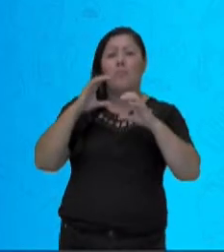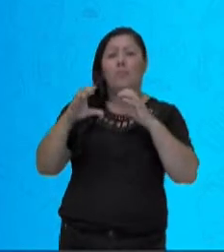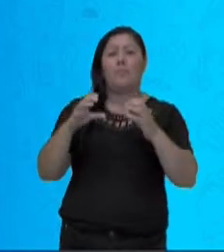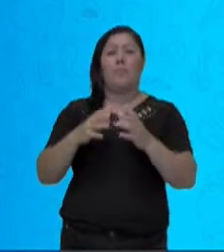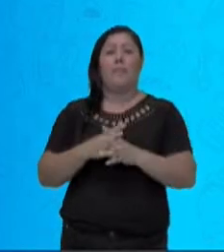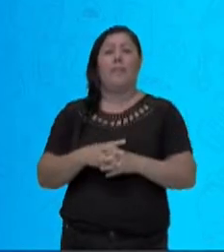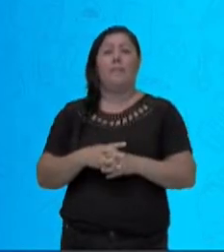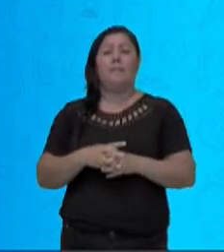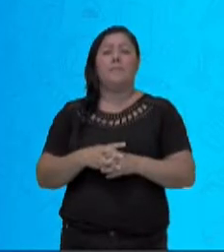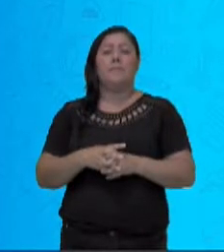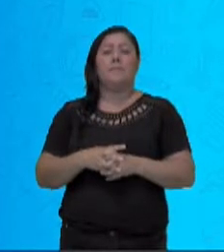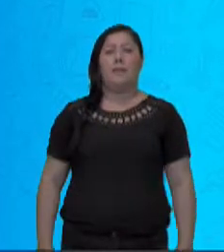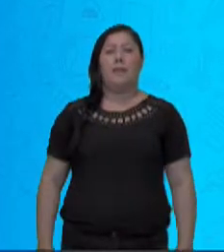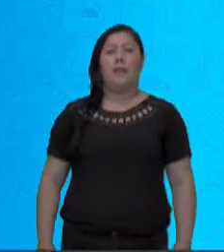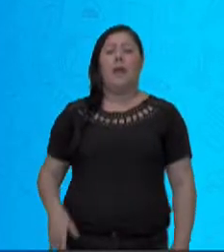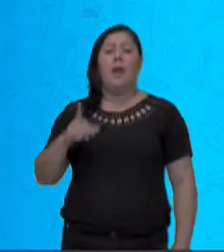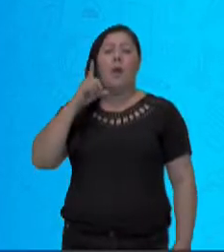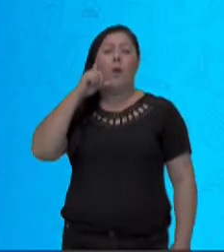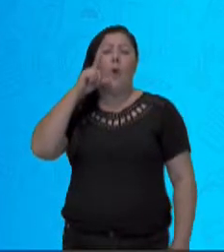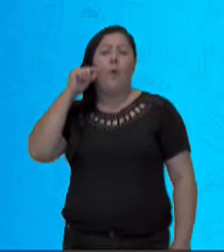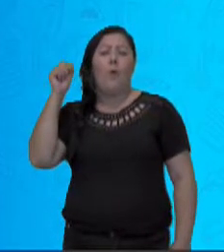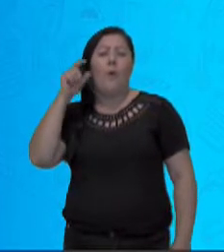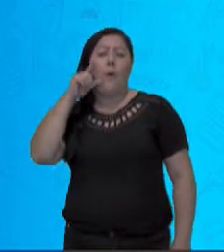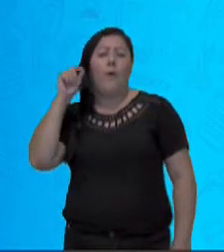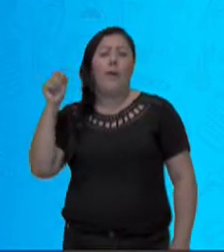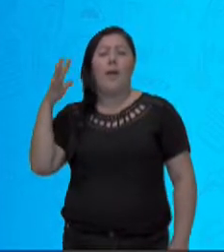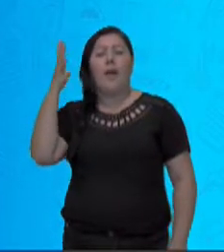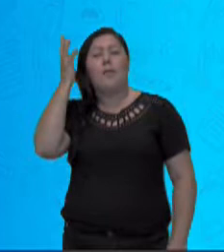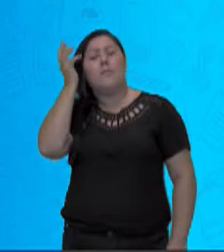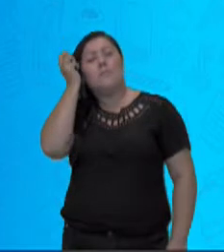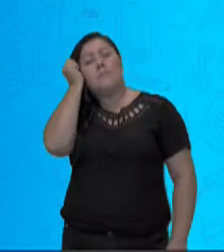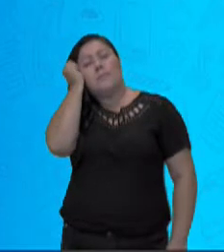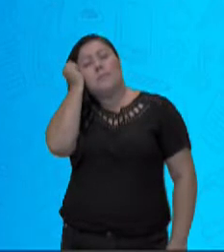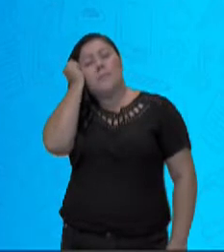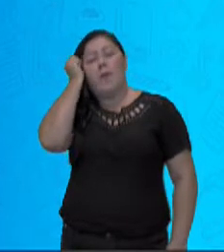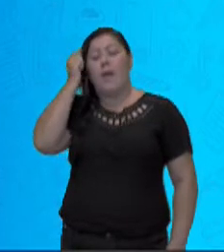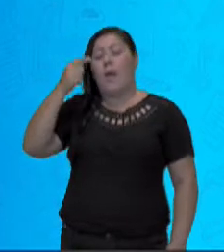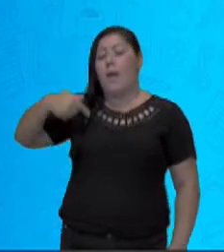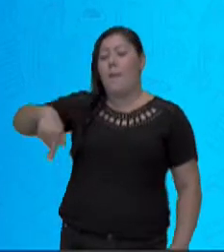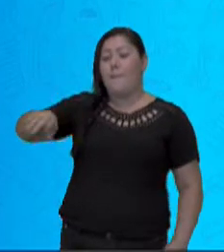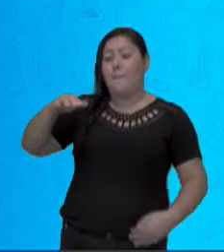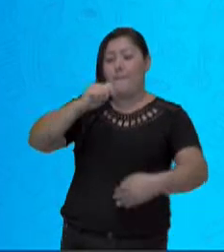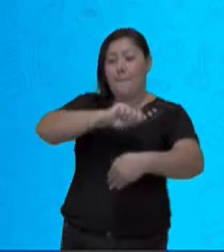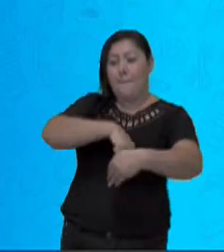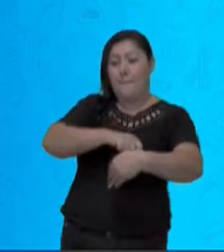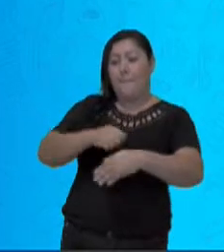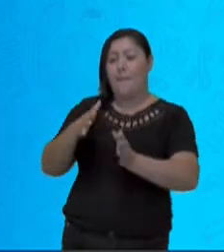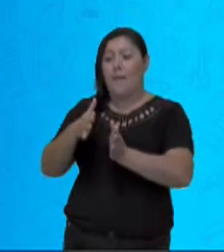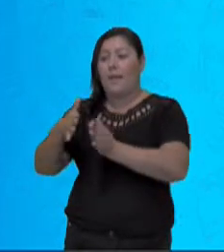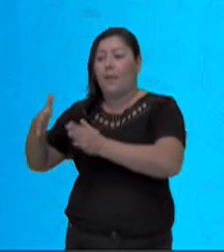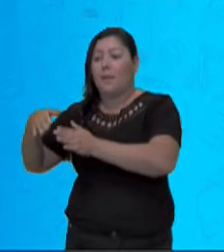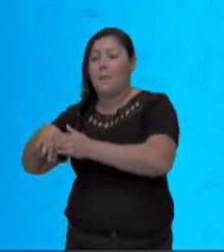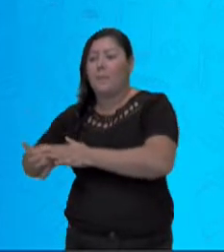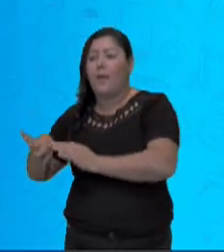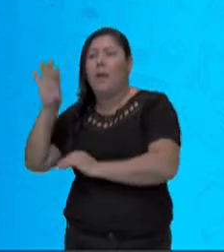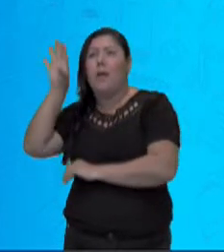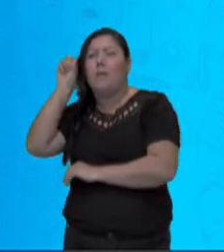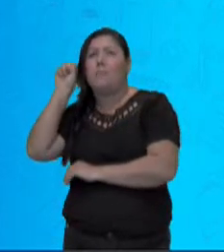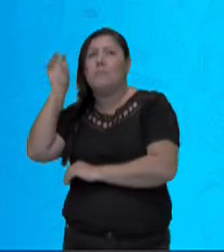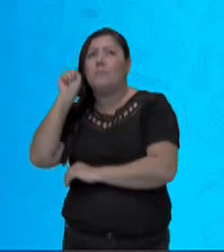inhém, inhém. O gato que dormia no canto da cozinha, escutando a